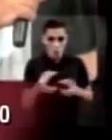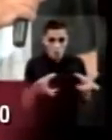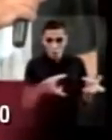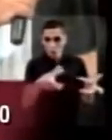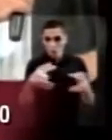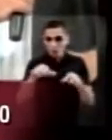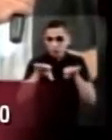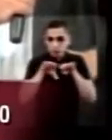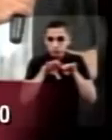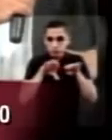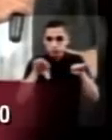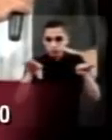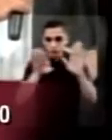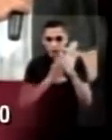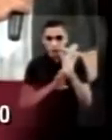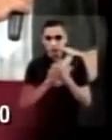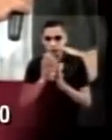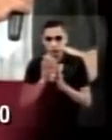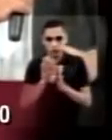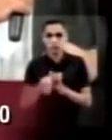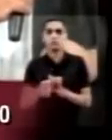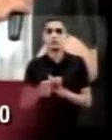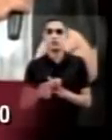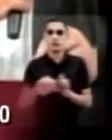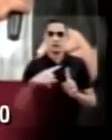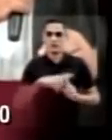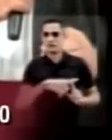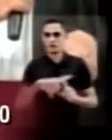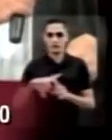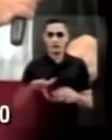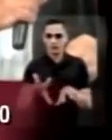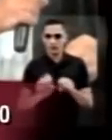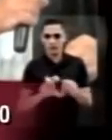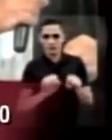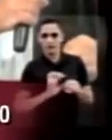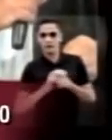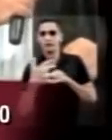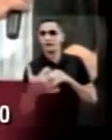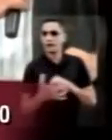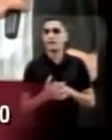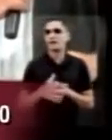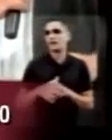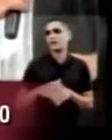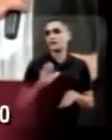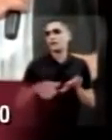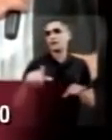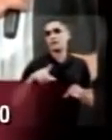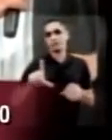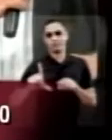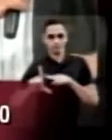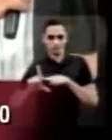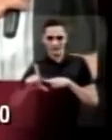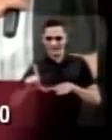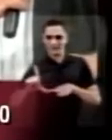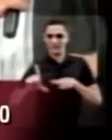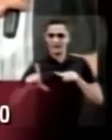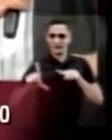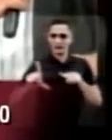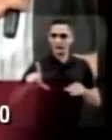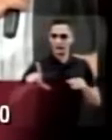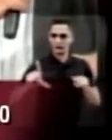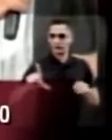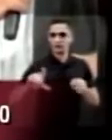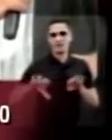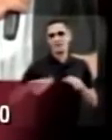positividade, ele tem algumas quedas, algumas elevações, mas sempre girando em torno de